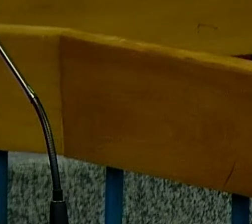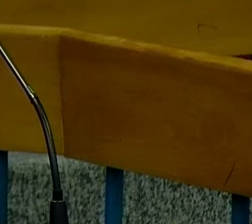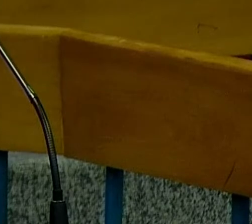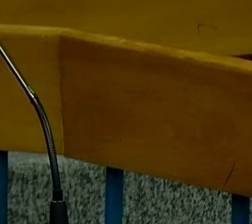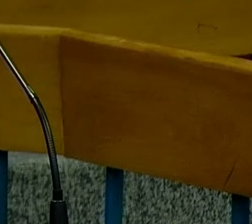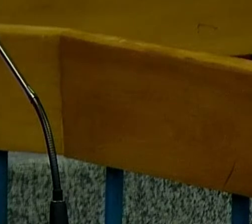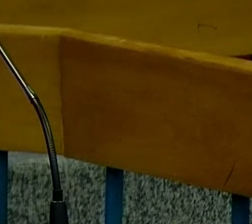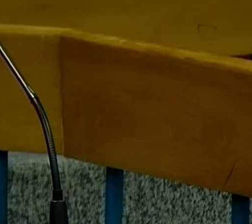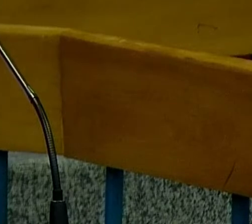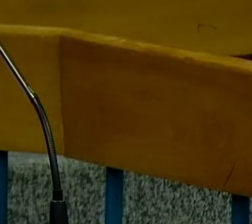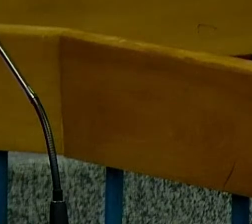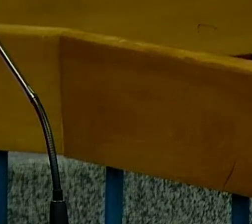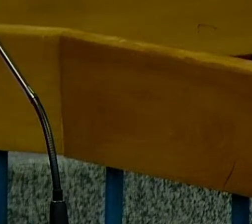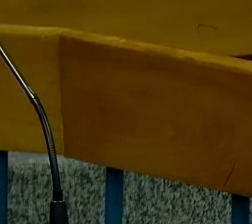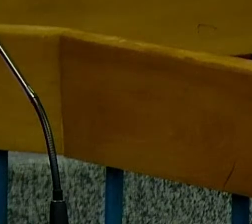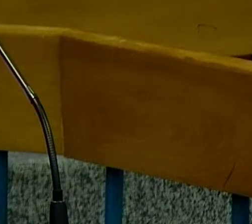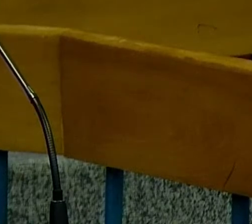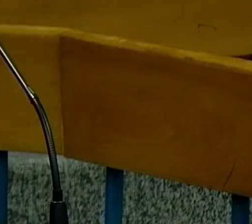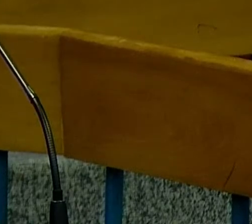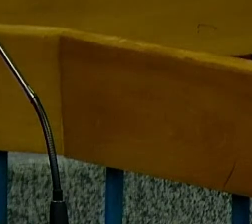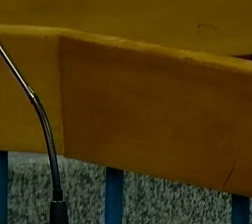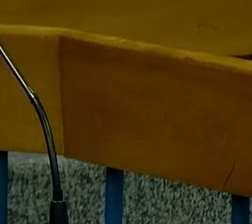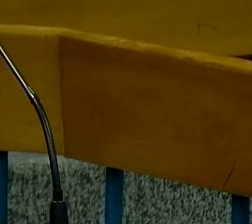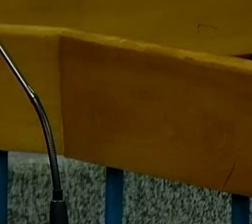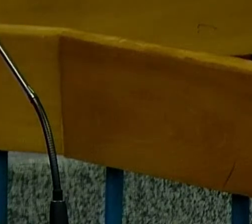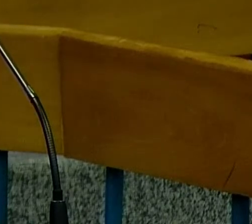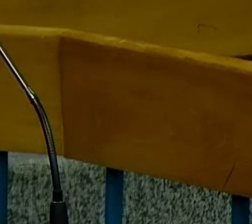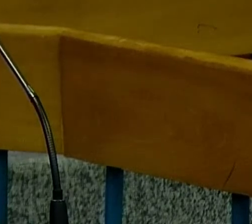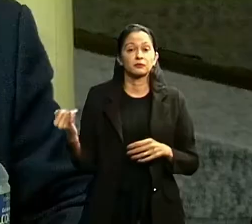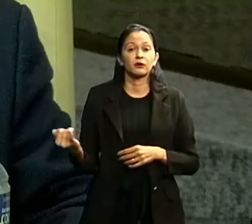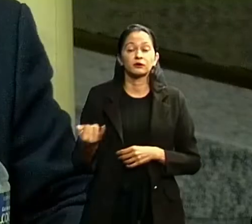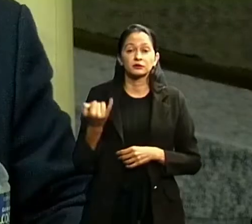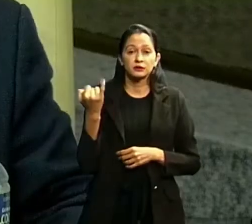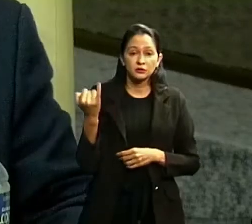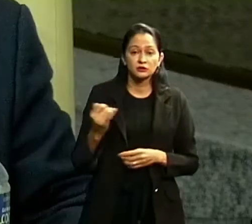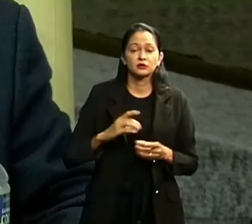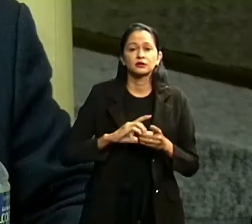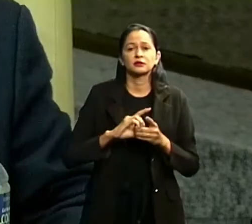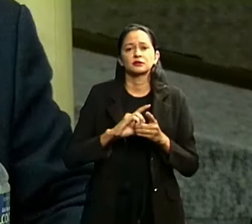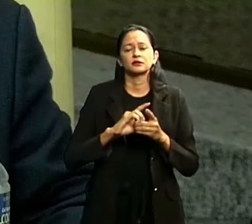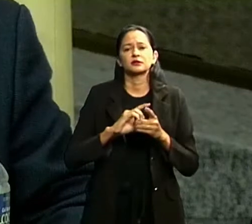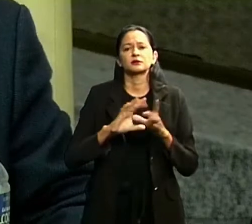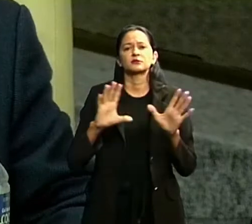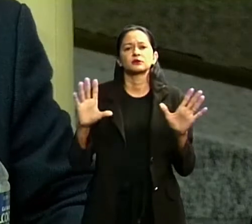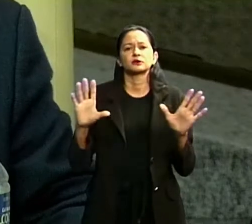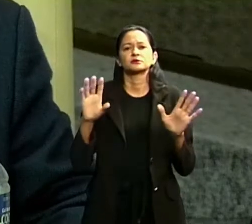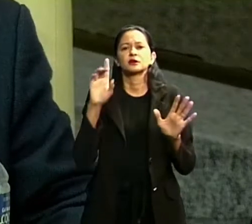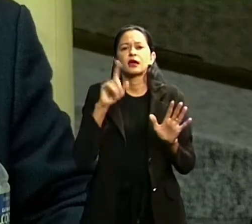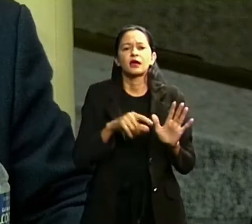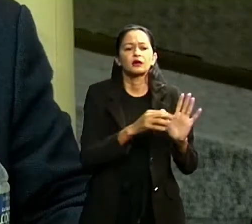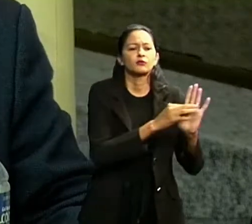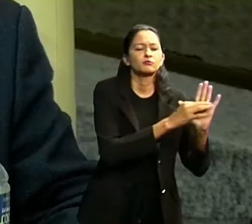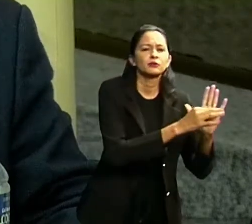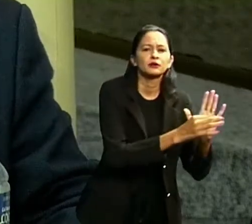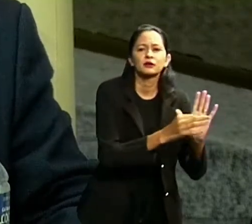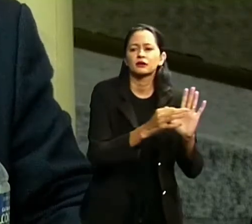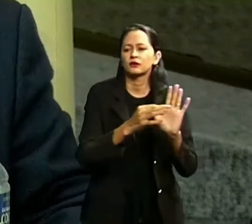sou totalmente democrata. A beleza da democracia é a força da expressão das